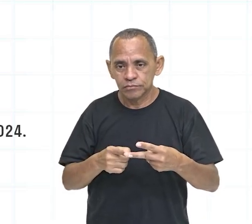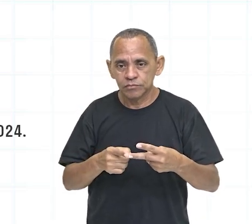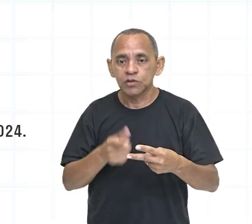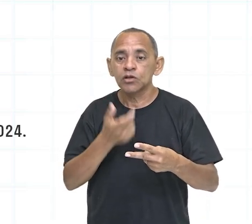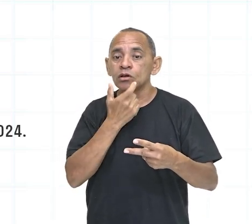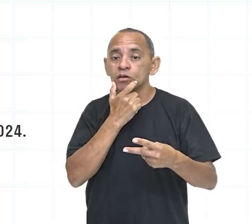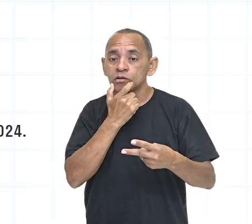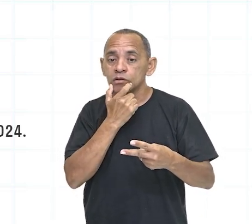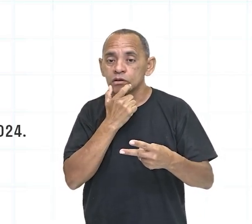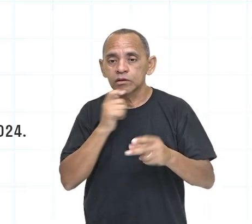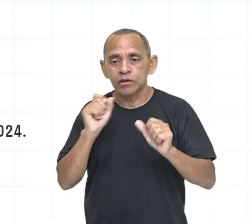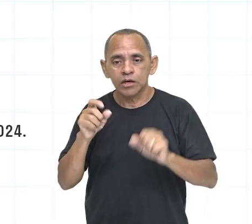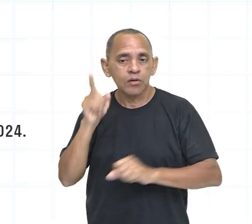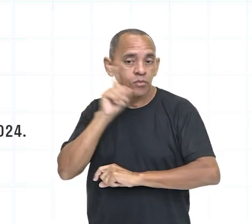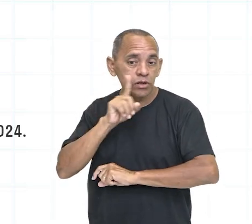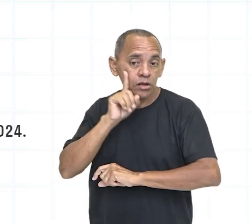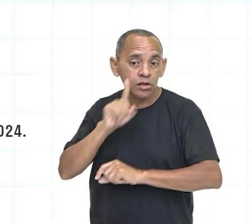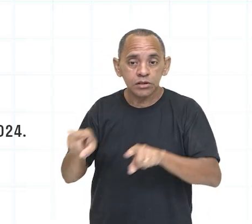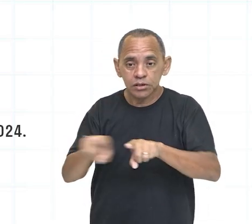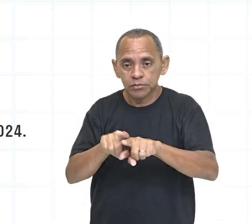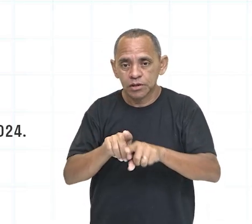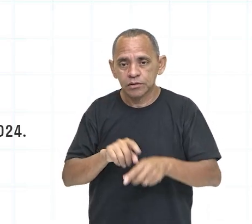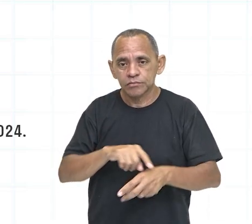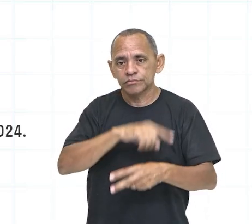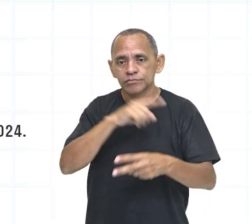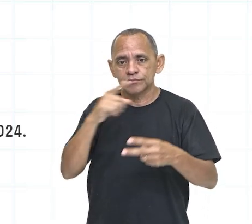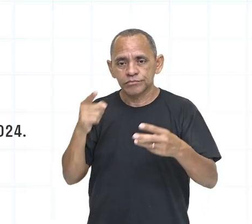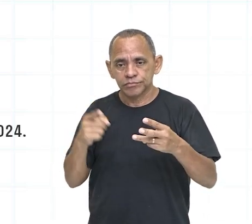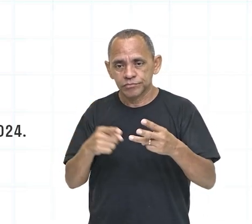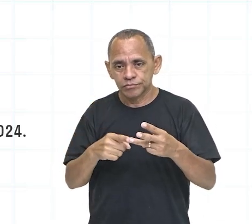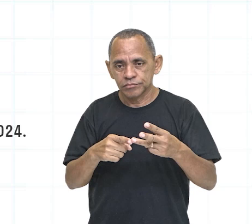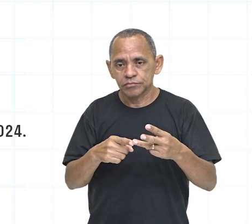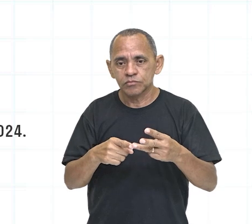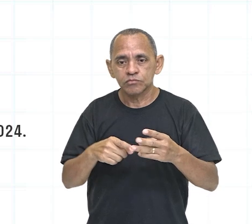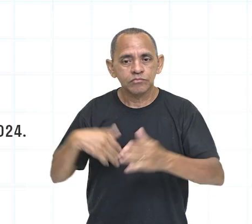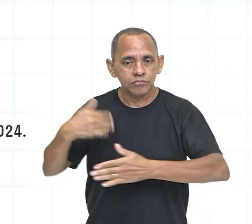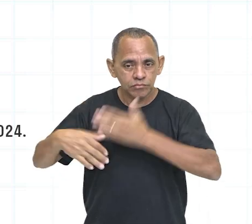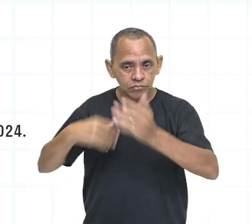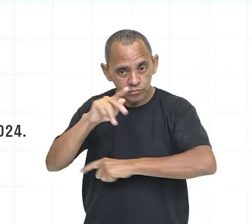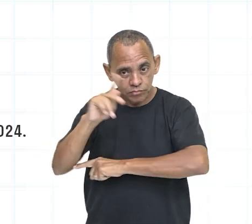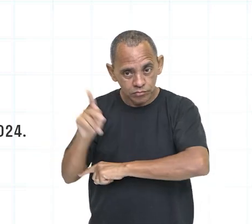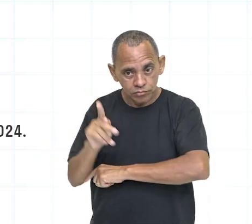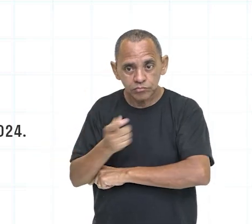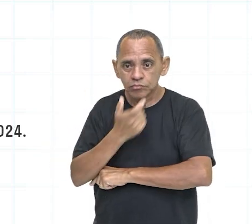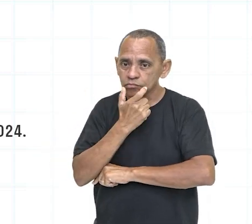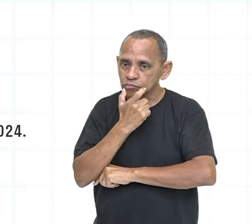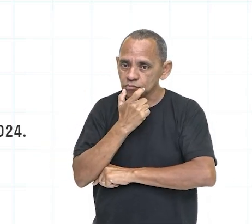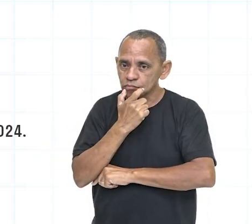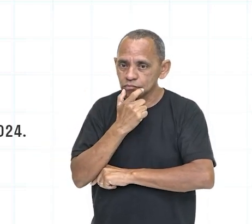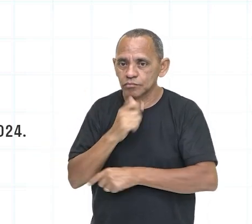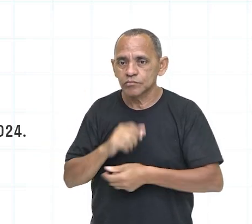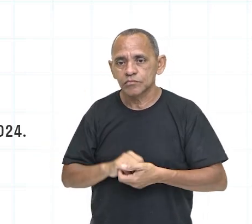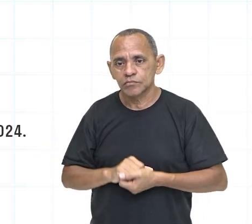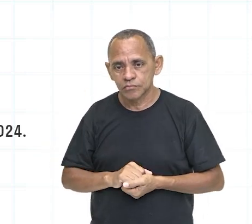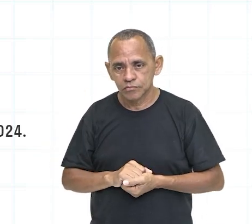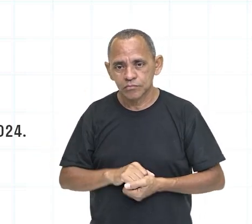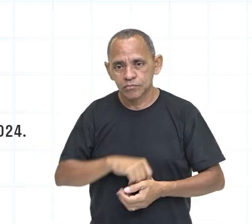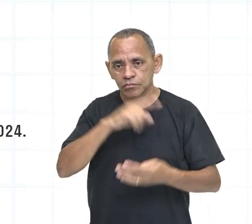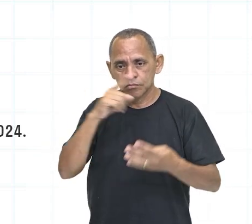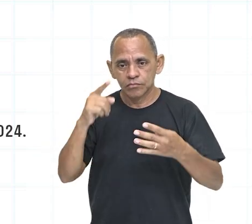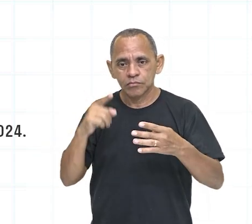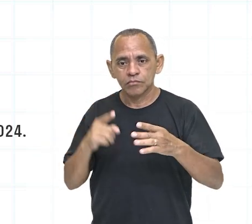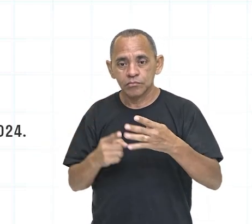britânicas e americanas. Letra C, o desenvolvimento histórico da língua inglesa. Letra D,